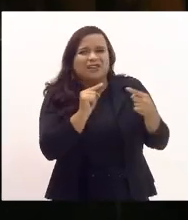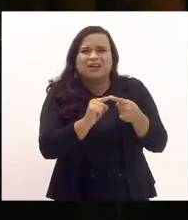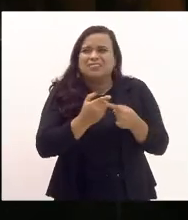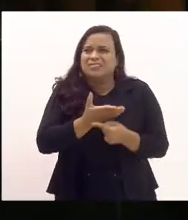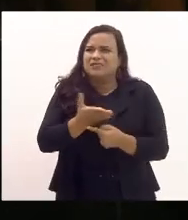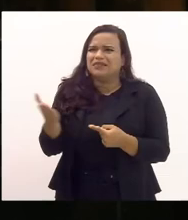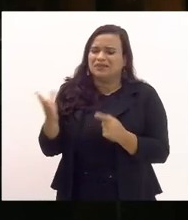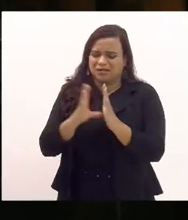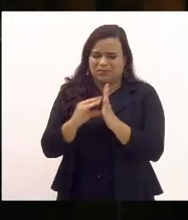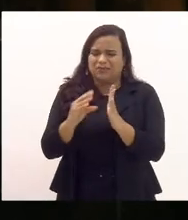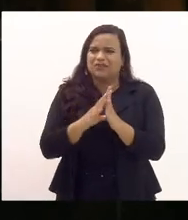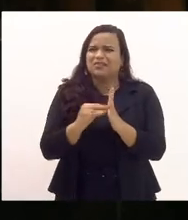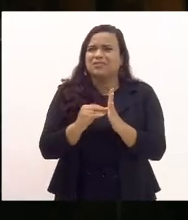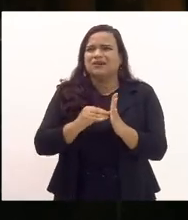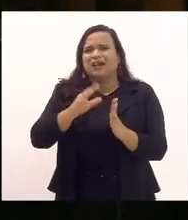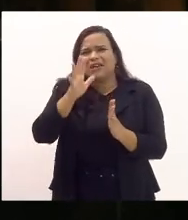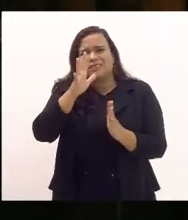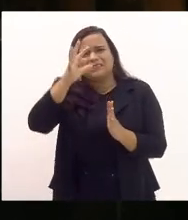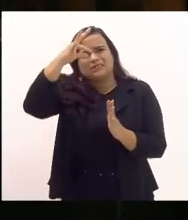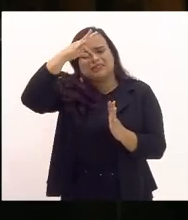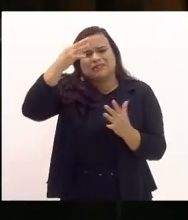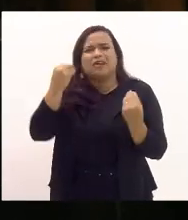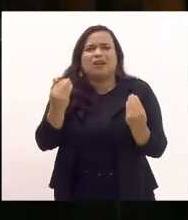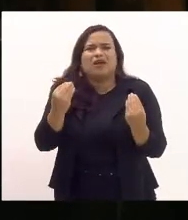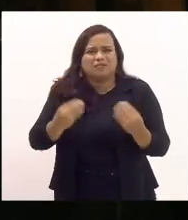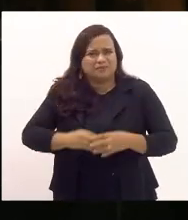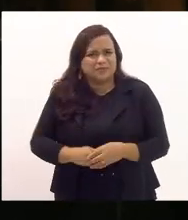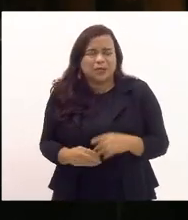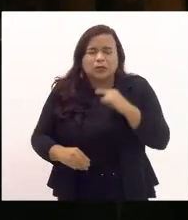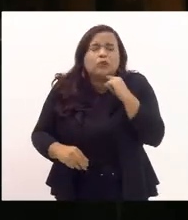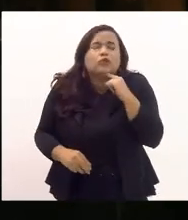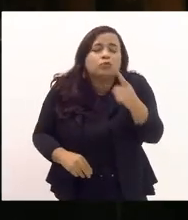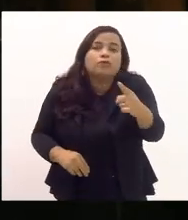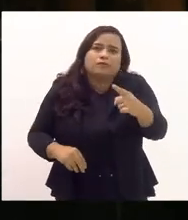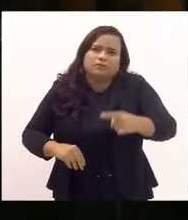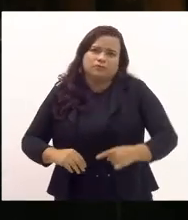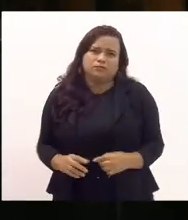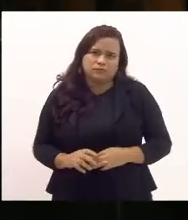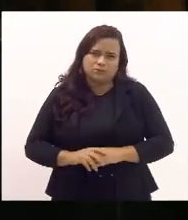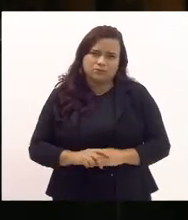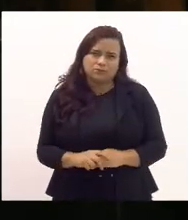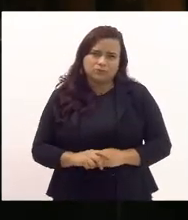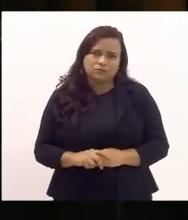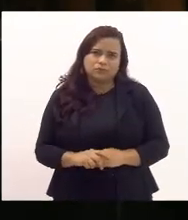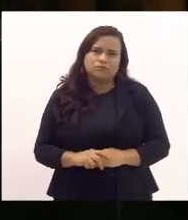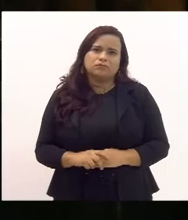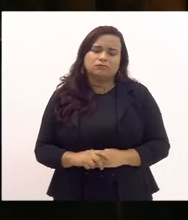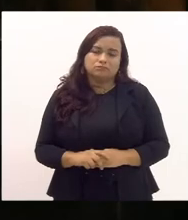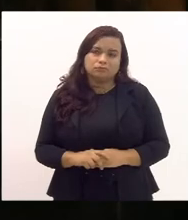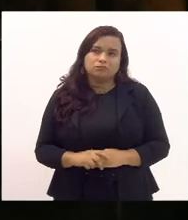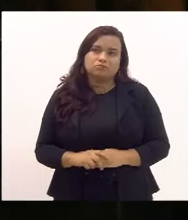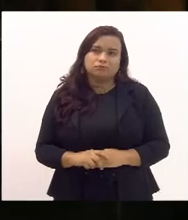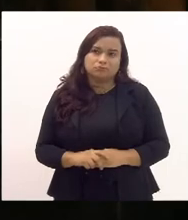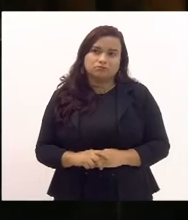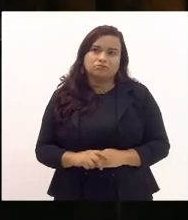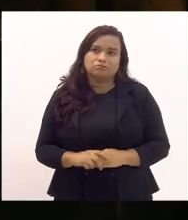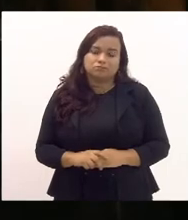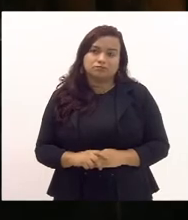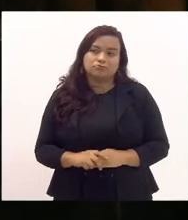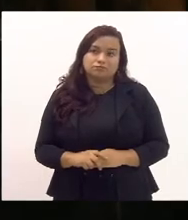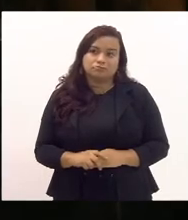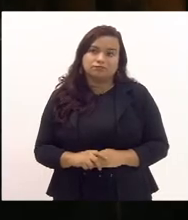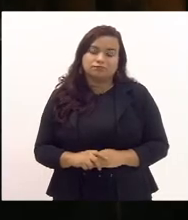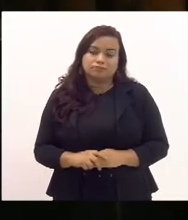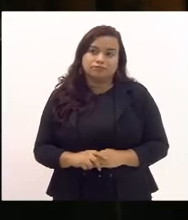em formato de genitália eu duvido Tia Jô Oi e